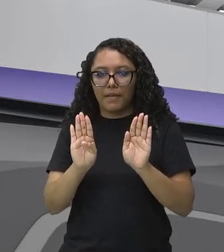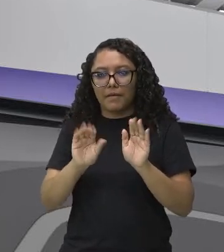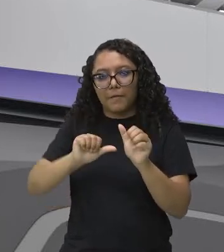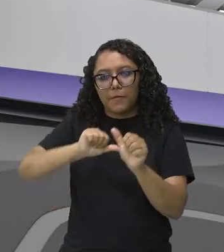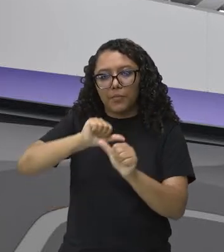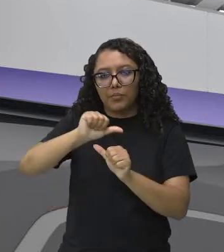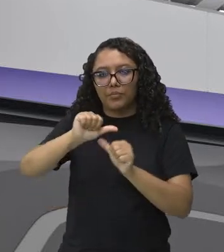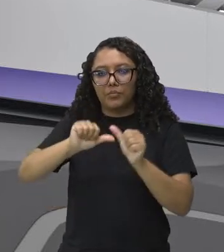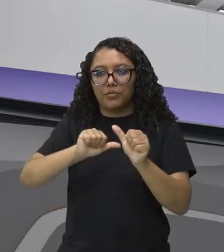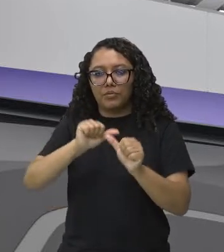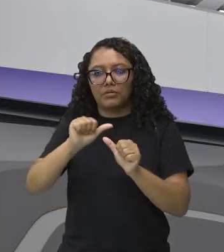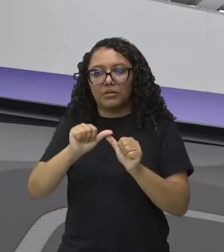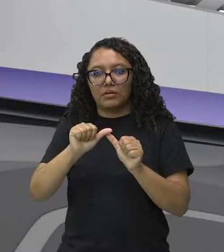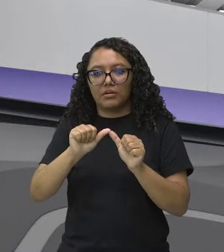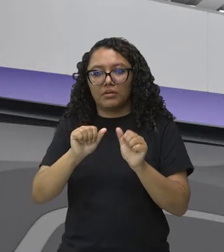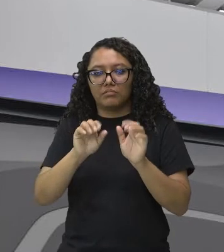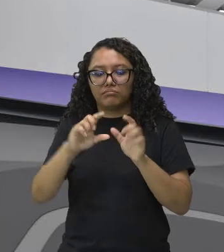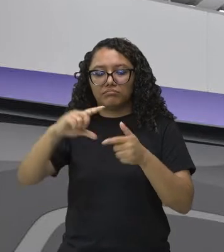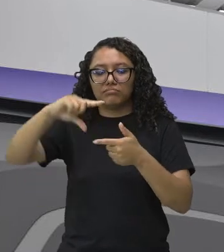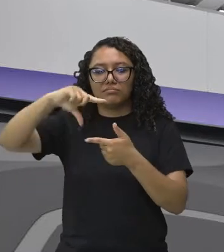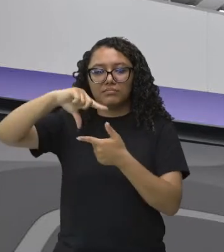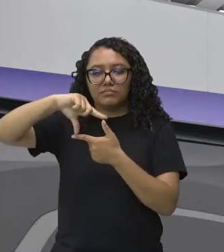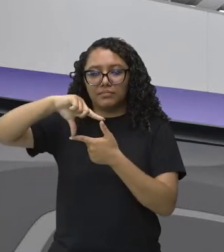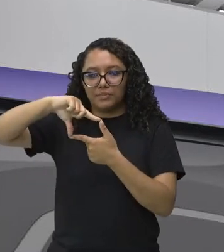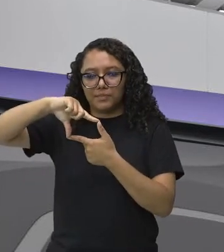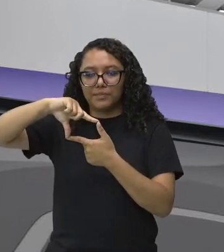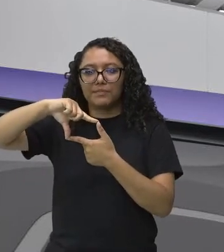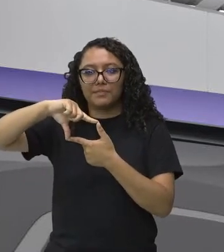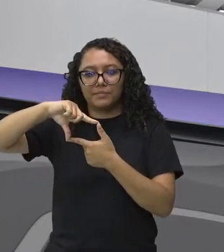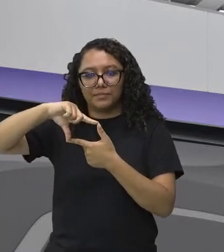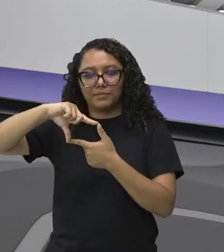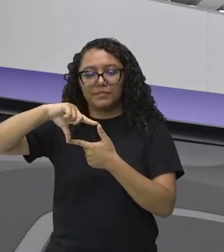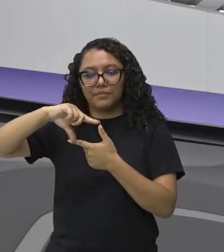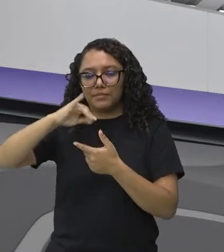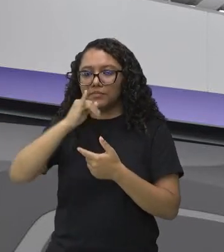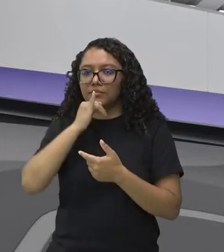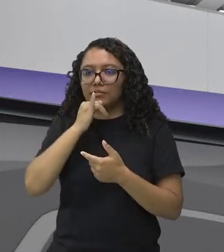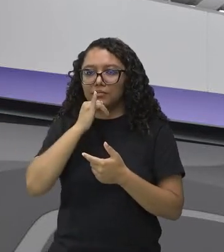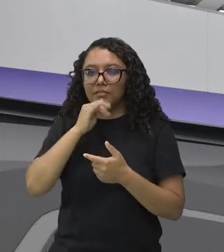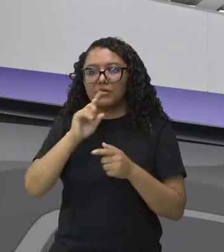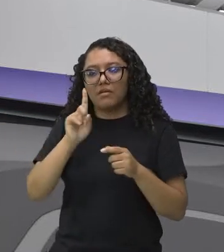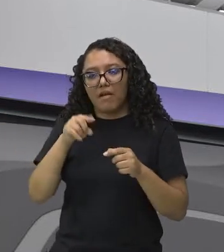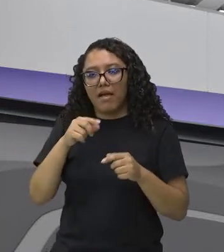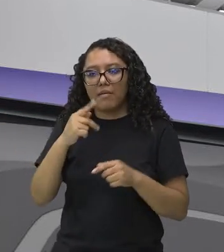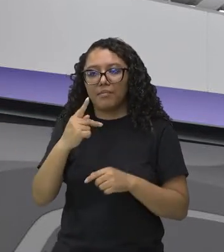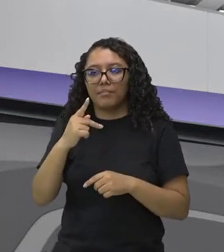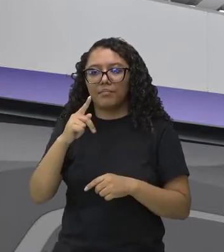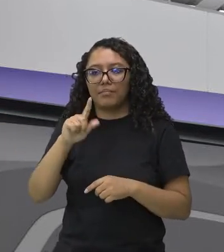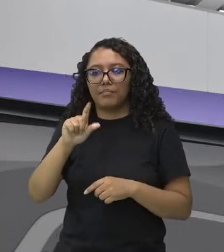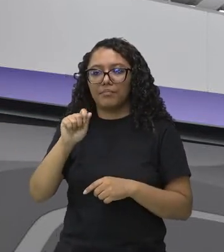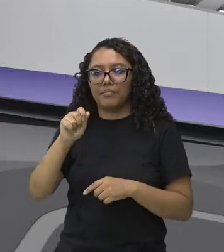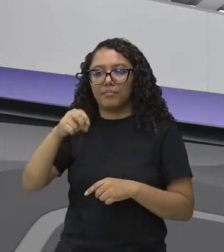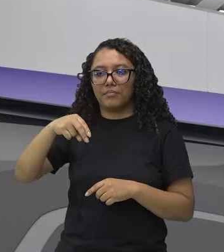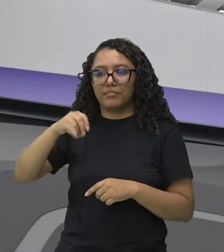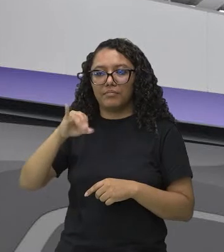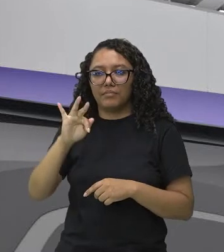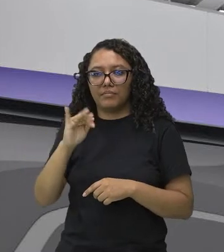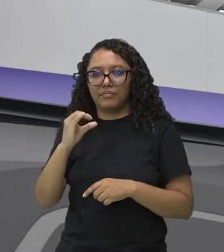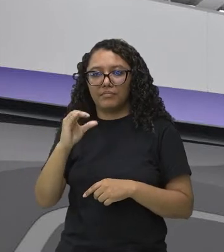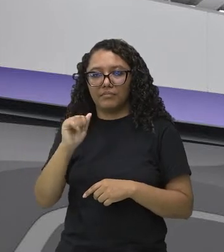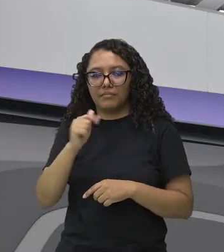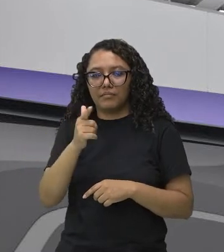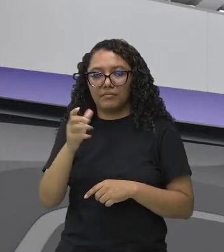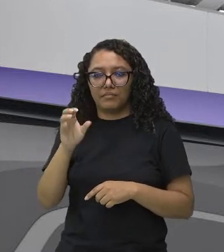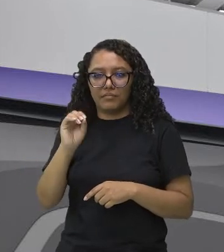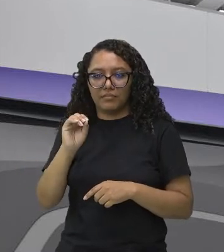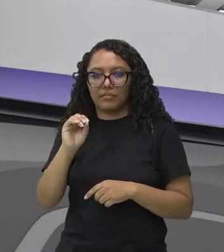transformá-lo num retângulo, por exemplo. Então, isso é planificação. É quando eu pego um sólido geométrico,